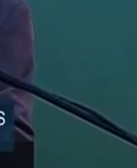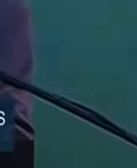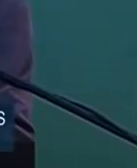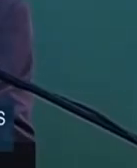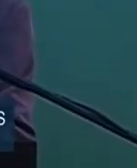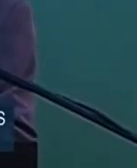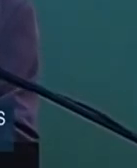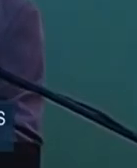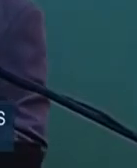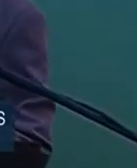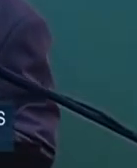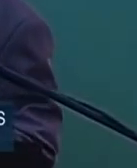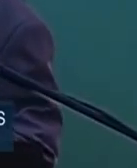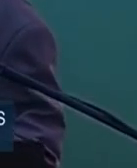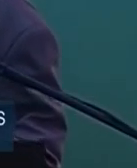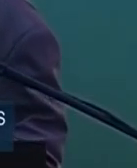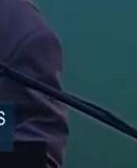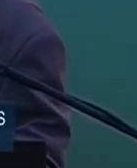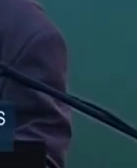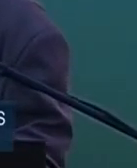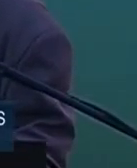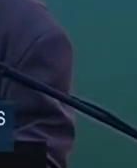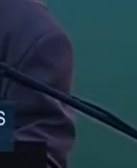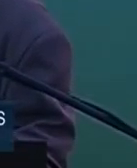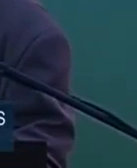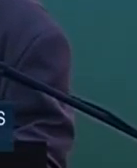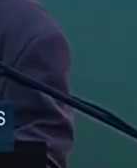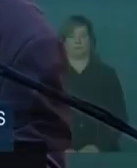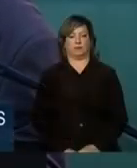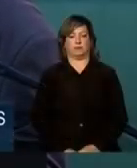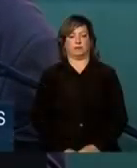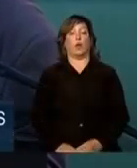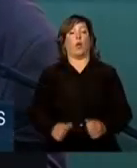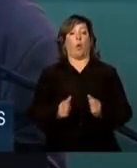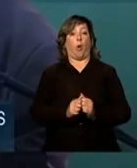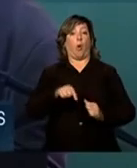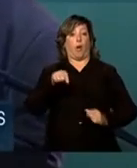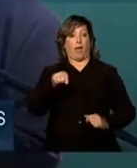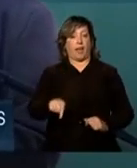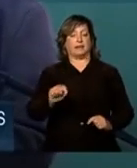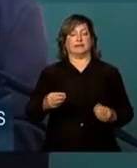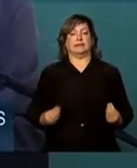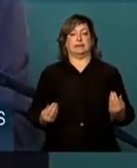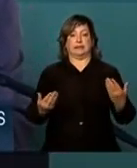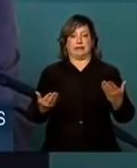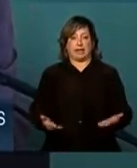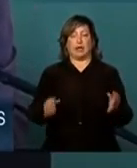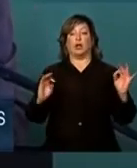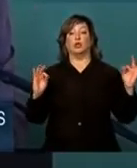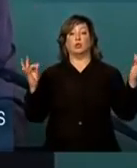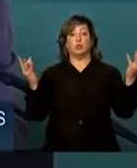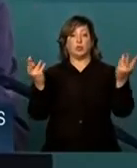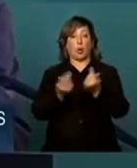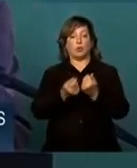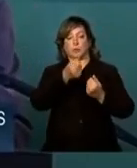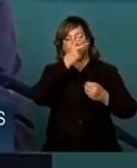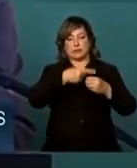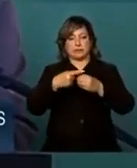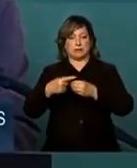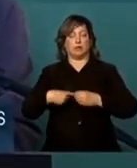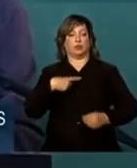Obrigado. Então, com essa entrega, governador Wilson Martins, todos os municípios, dos